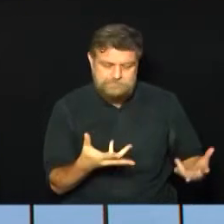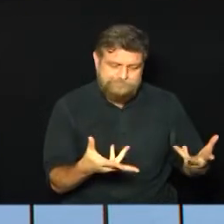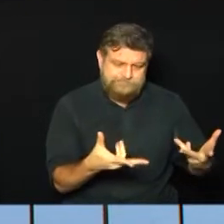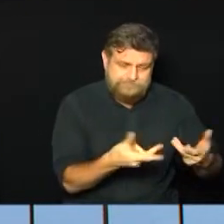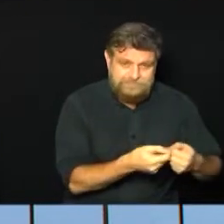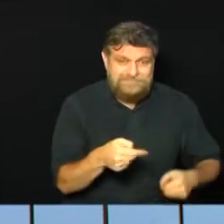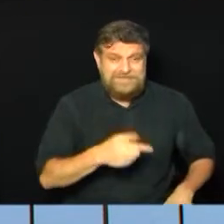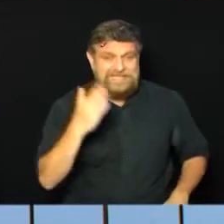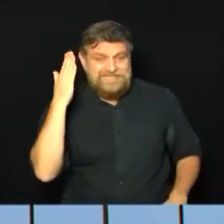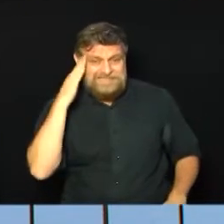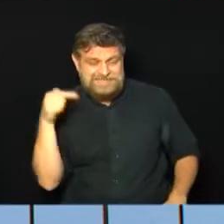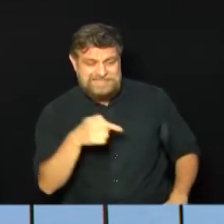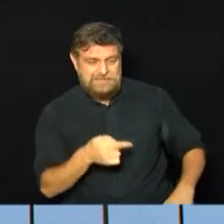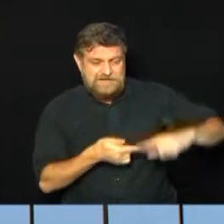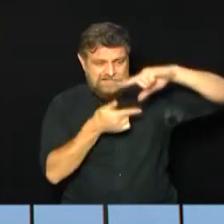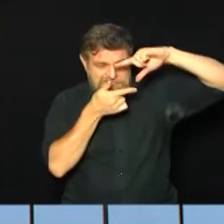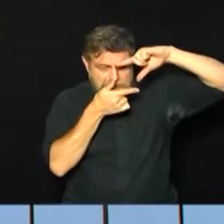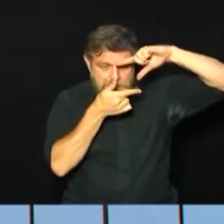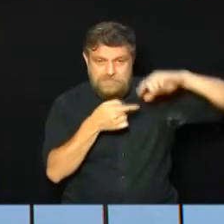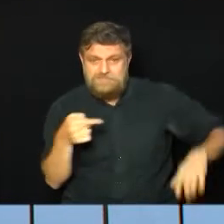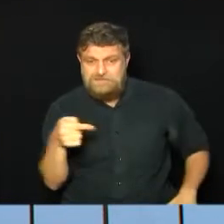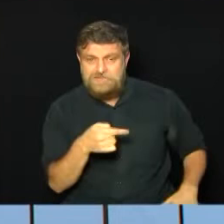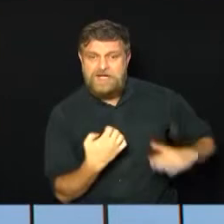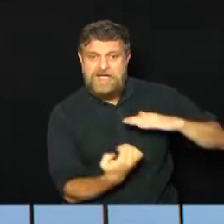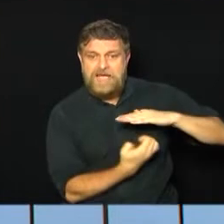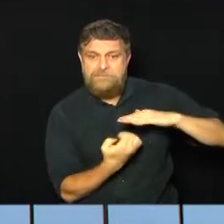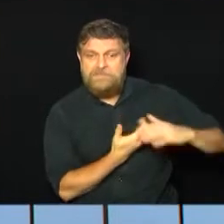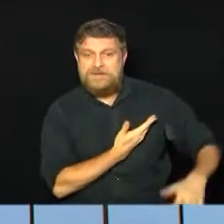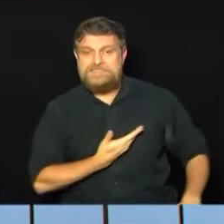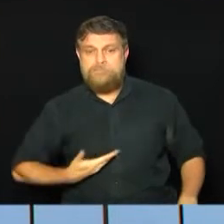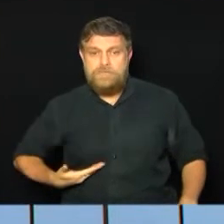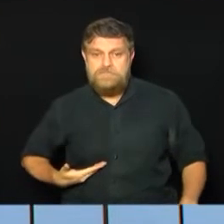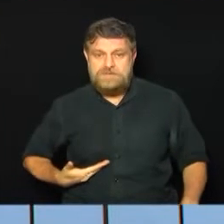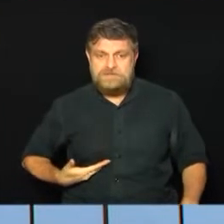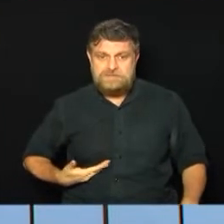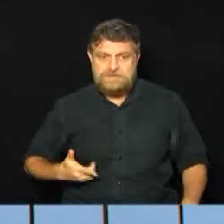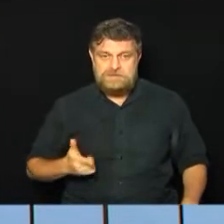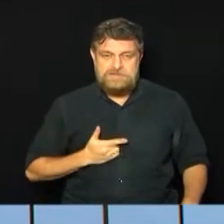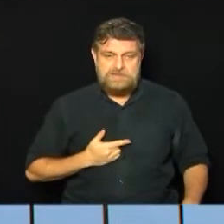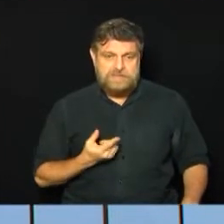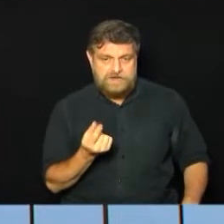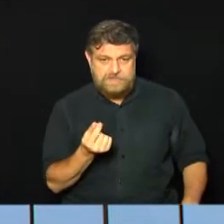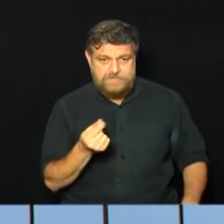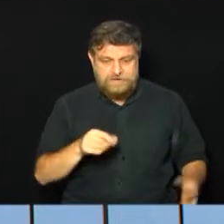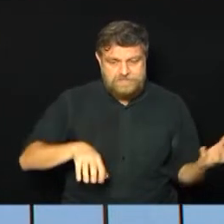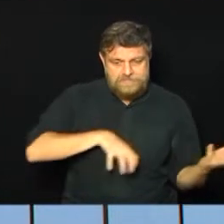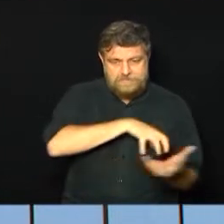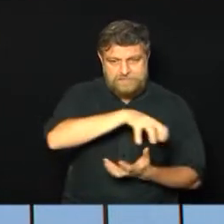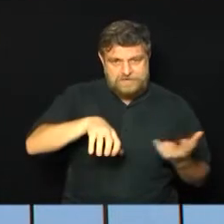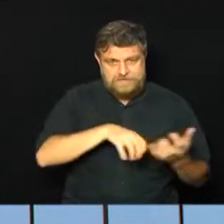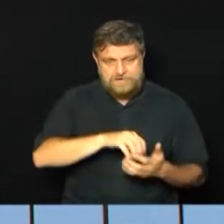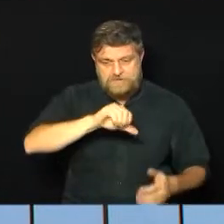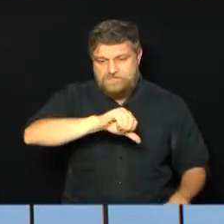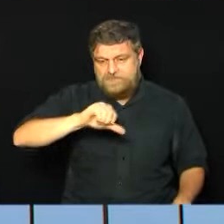mas a gente sabe que é um tabu quando você fala de uma empresa pública. Diz que é de capital misto, mas é 99,99%